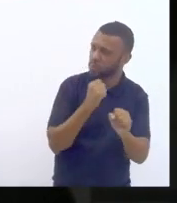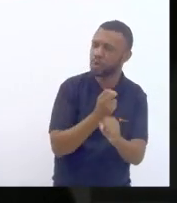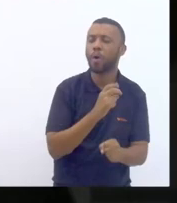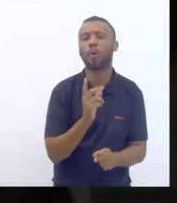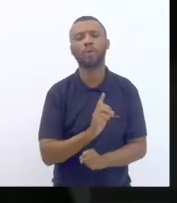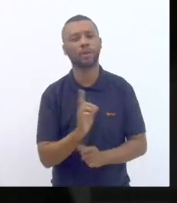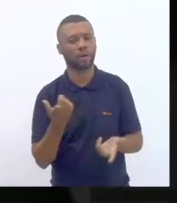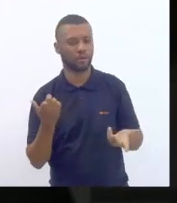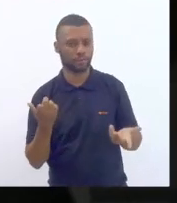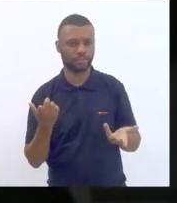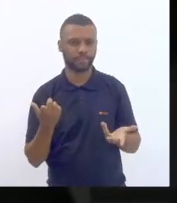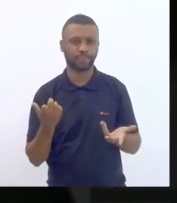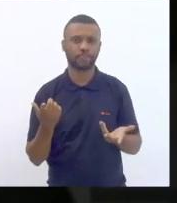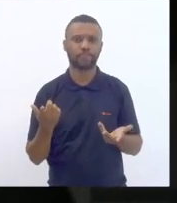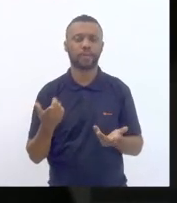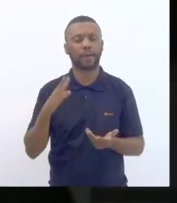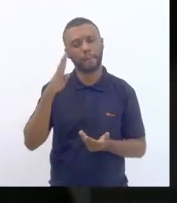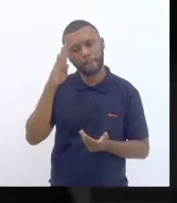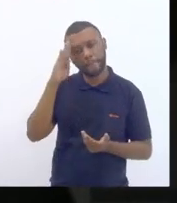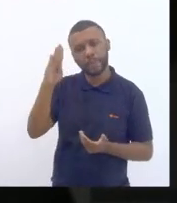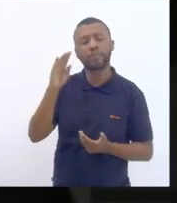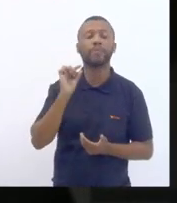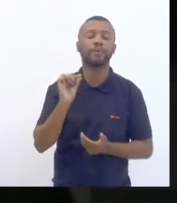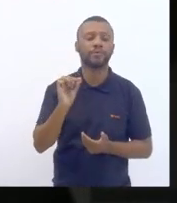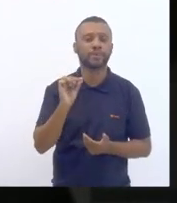e ainda mais seu presidente